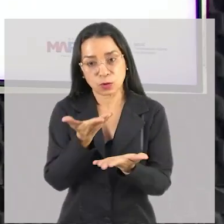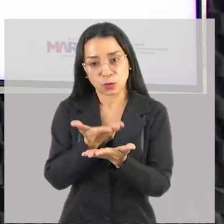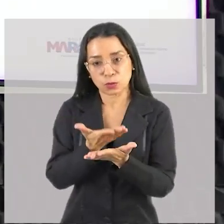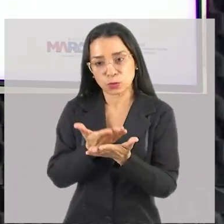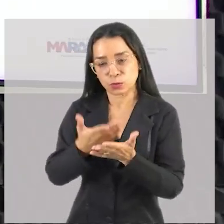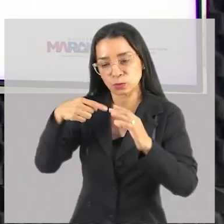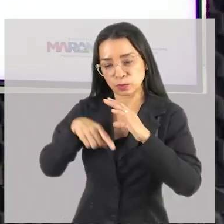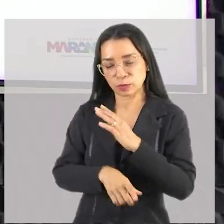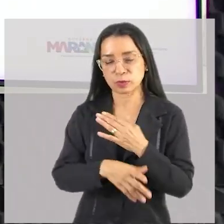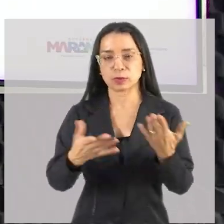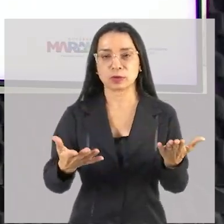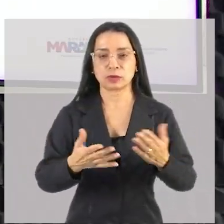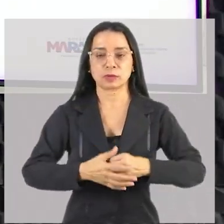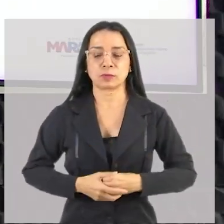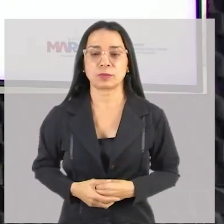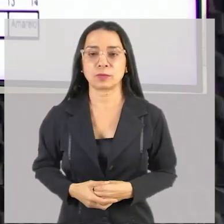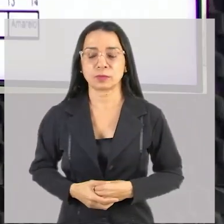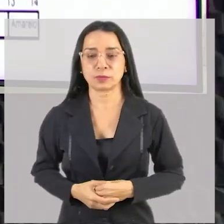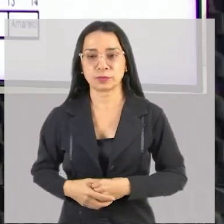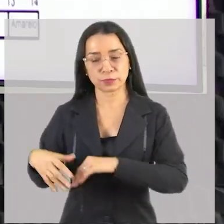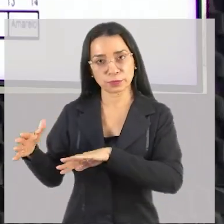arrocha. Muito bem.